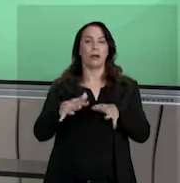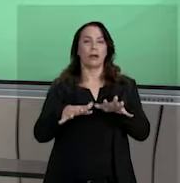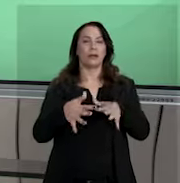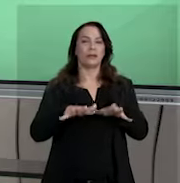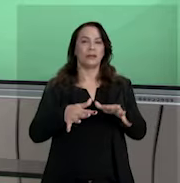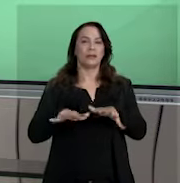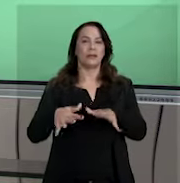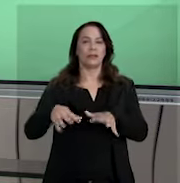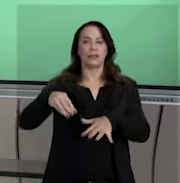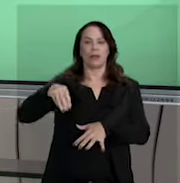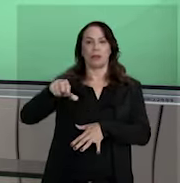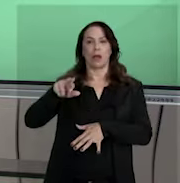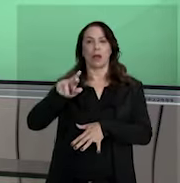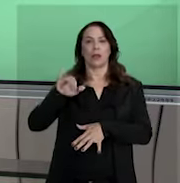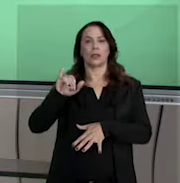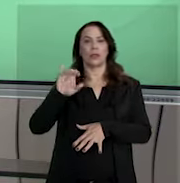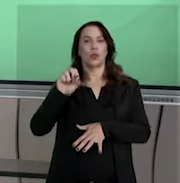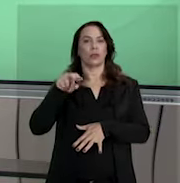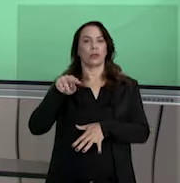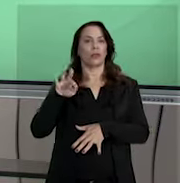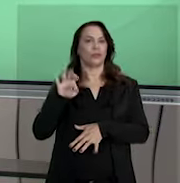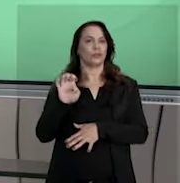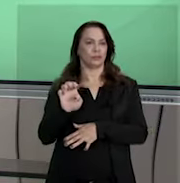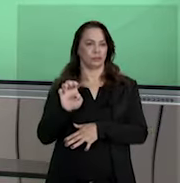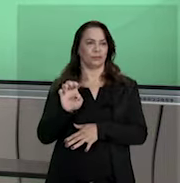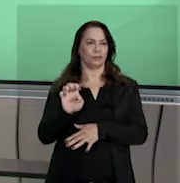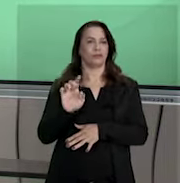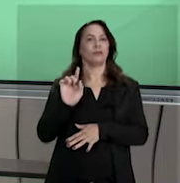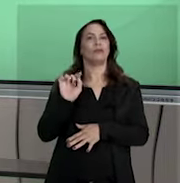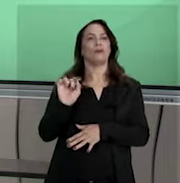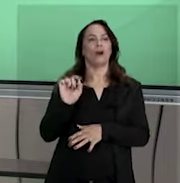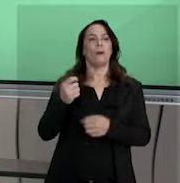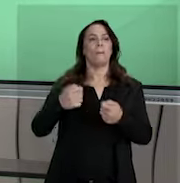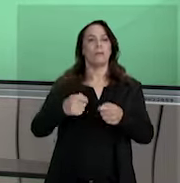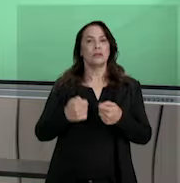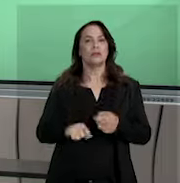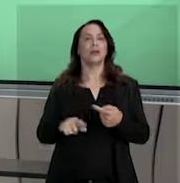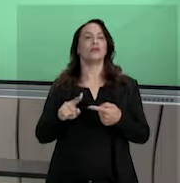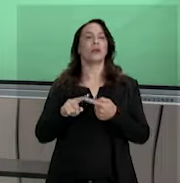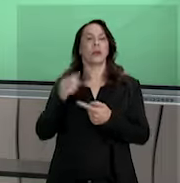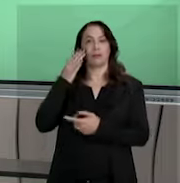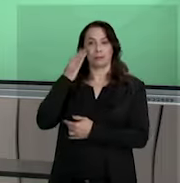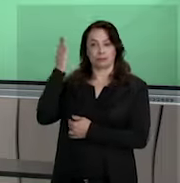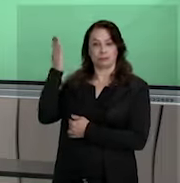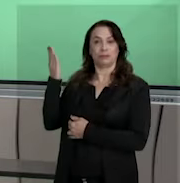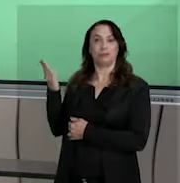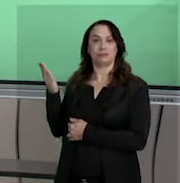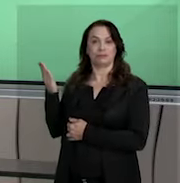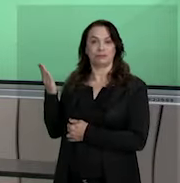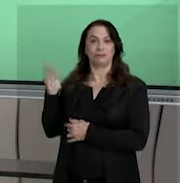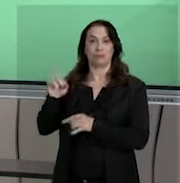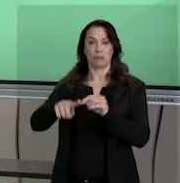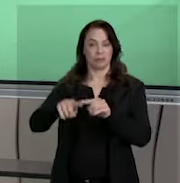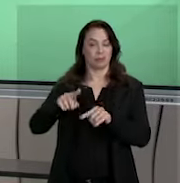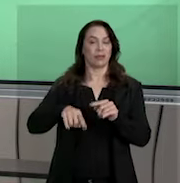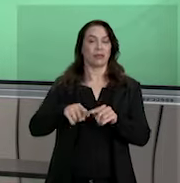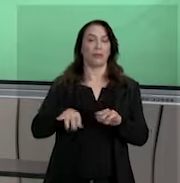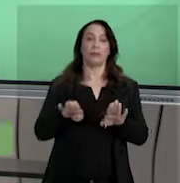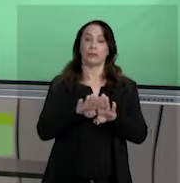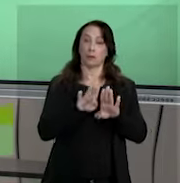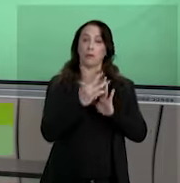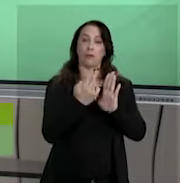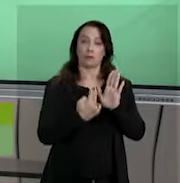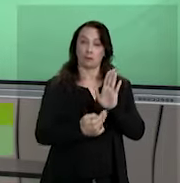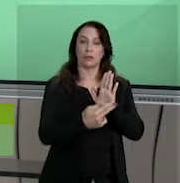é um grampinho, a cola e os desenhos esquemáticos. Os desenhos estão aqui na nossa aula também, caso vocês precisem, para